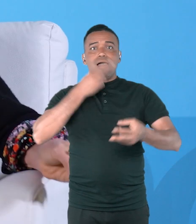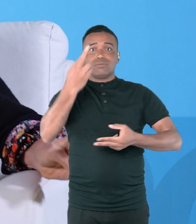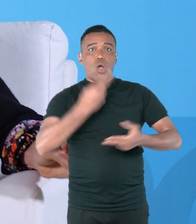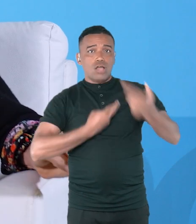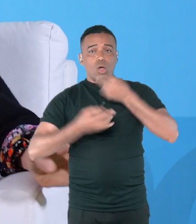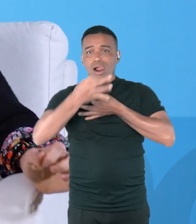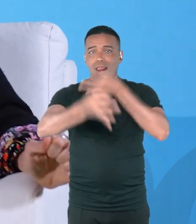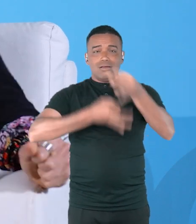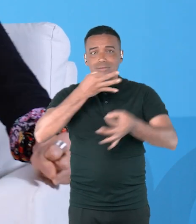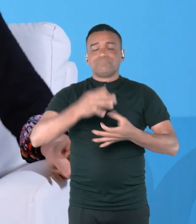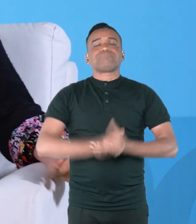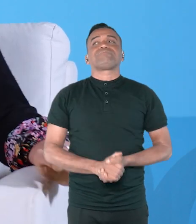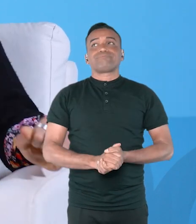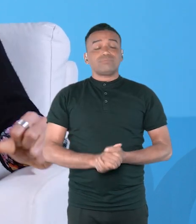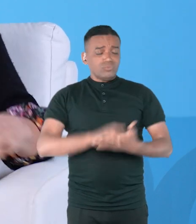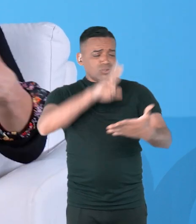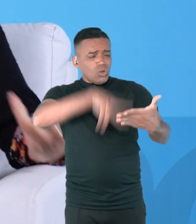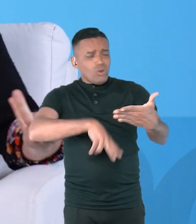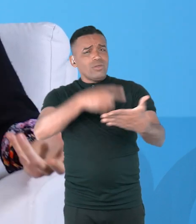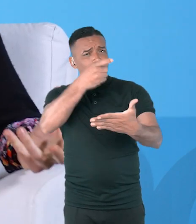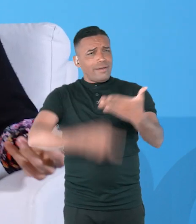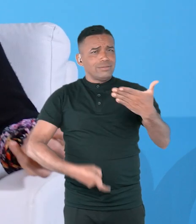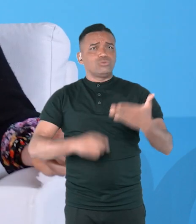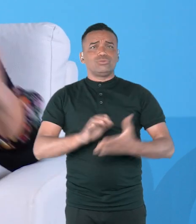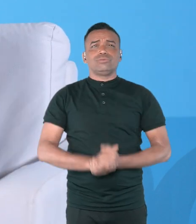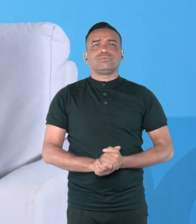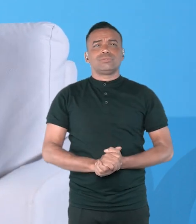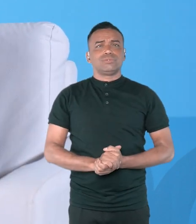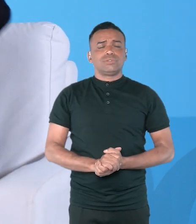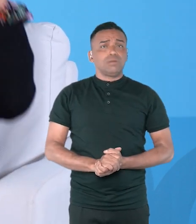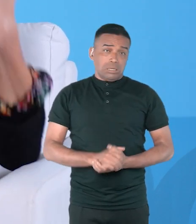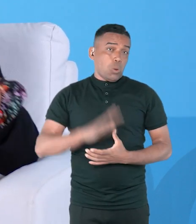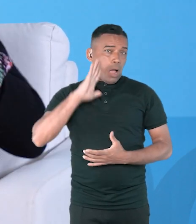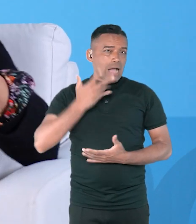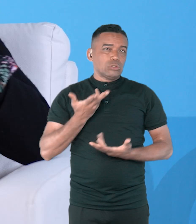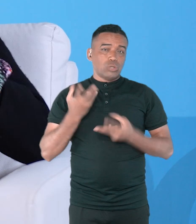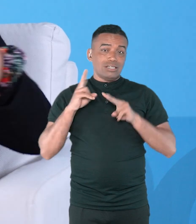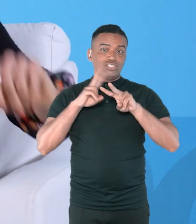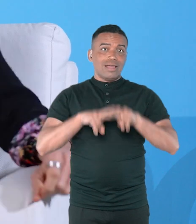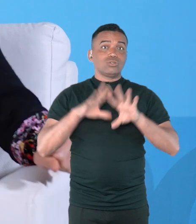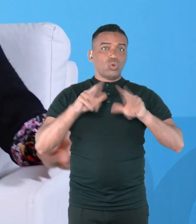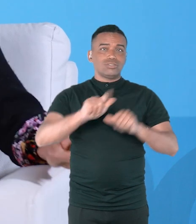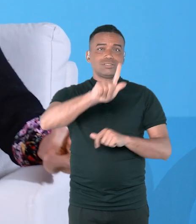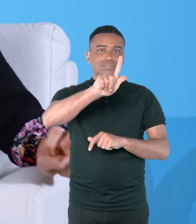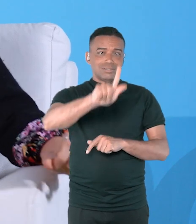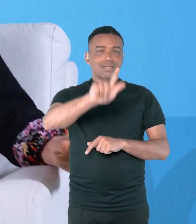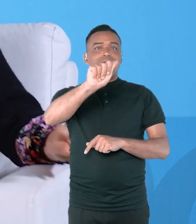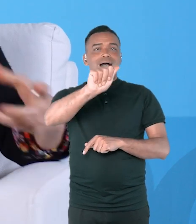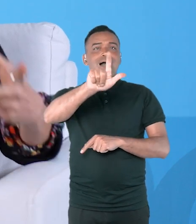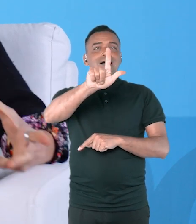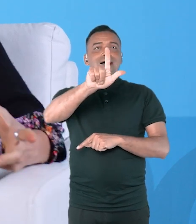réplica. Quando eu li aquele texto, e diz o que diz, né? Que é assim, eu acho que hashtag somos todos